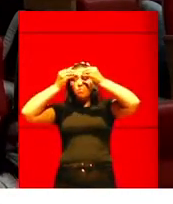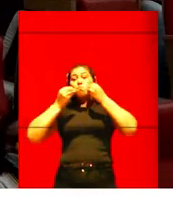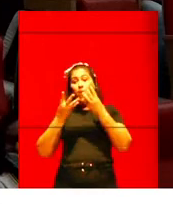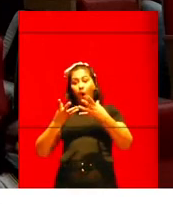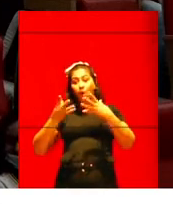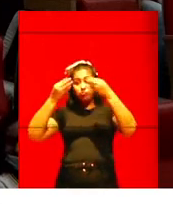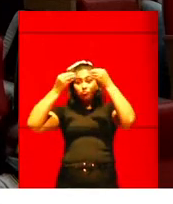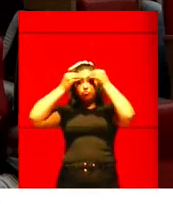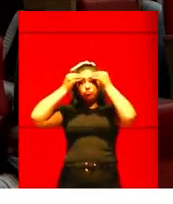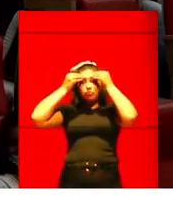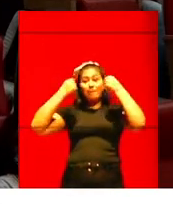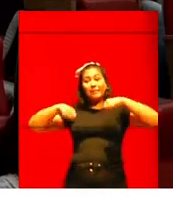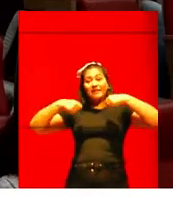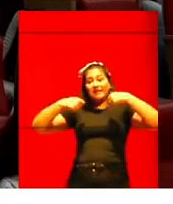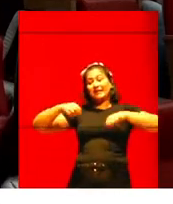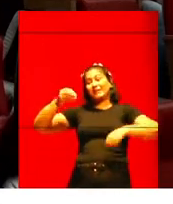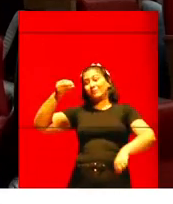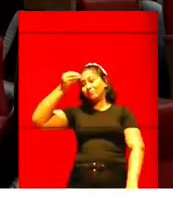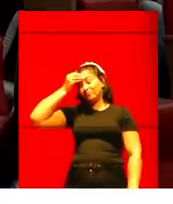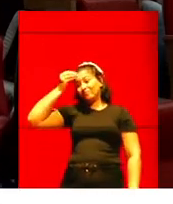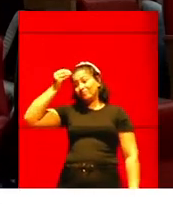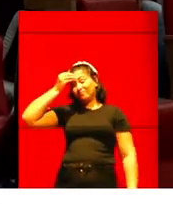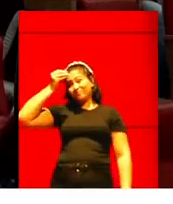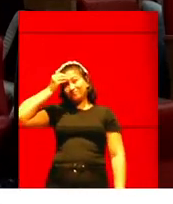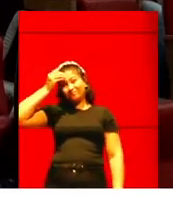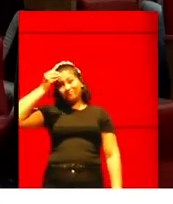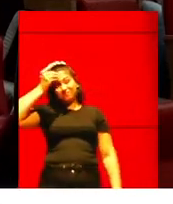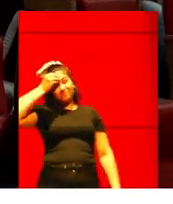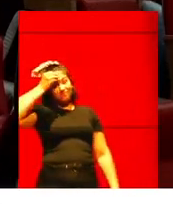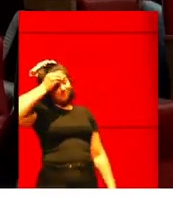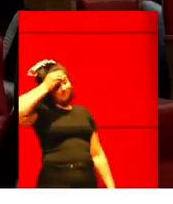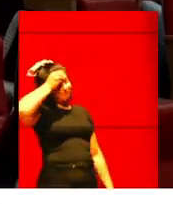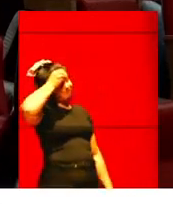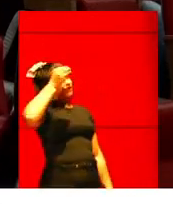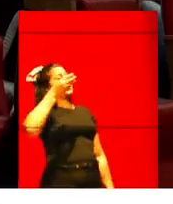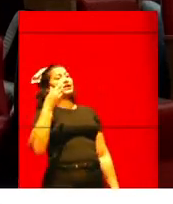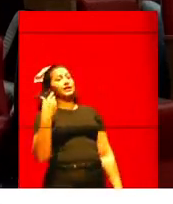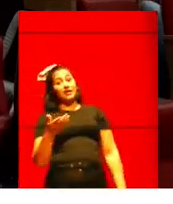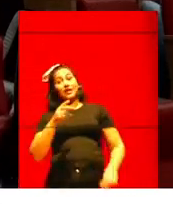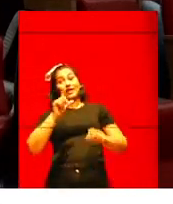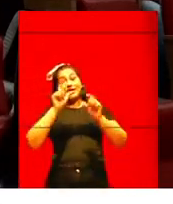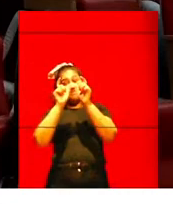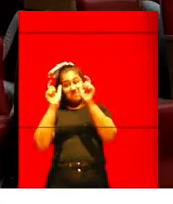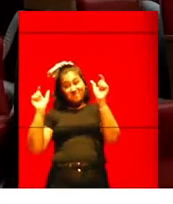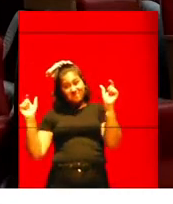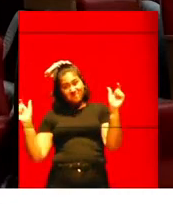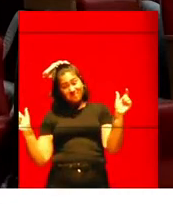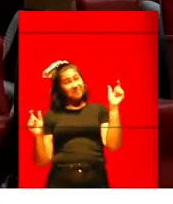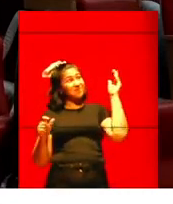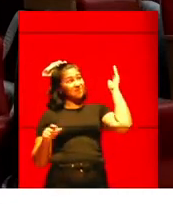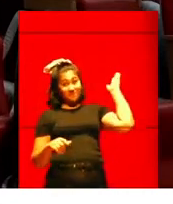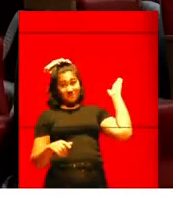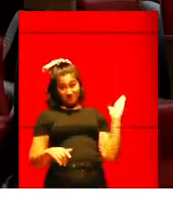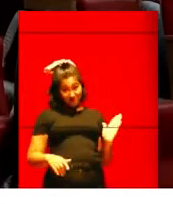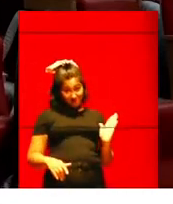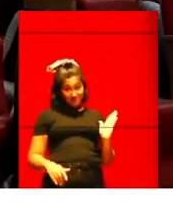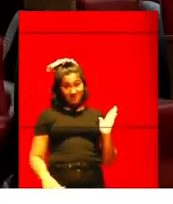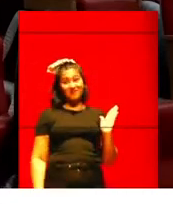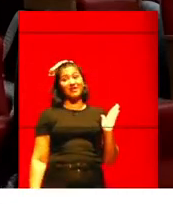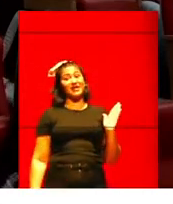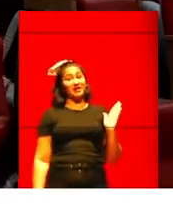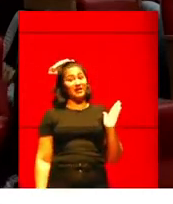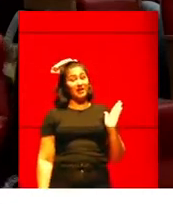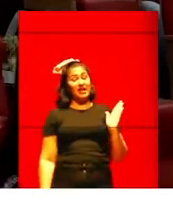Oi, oi. Pessoal, além desses termos, e eu não sei se vocês se atentaram,